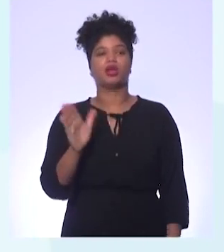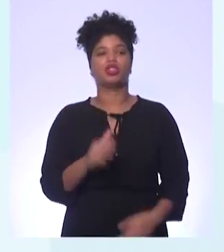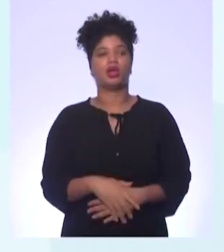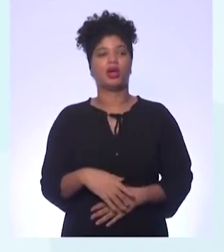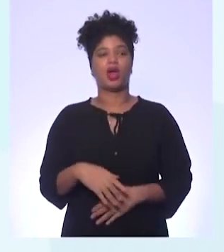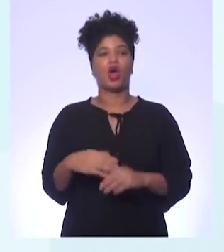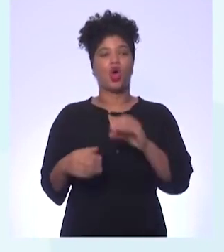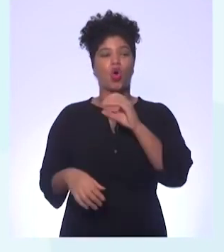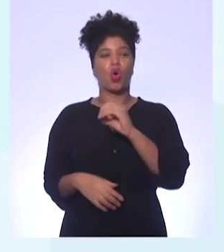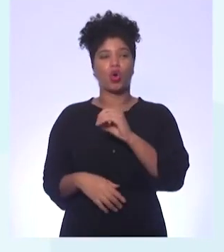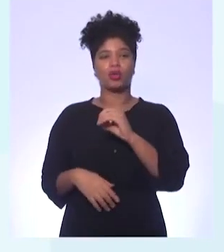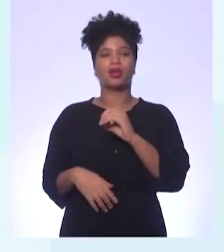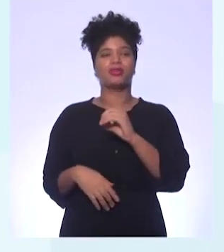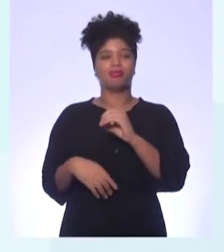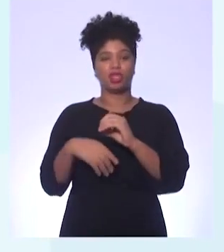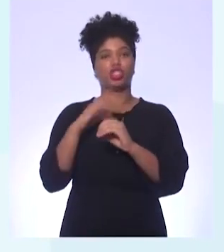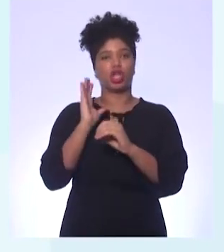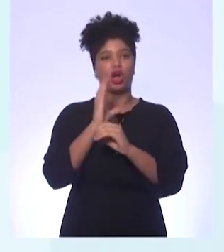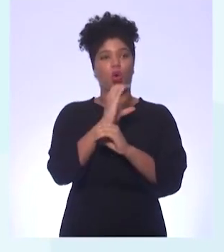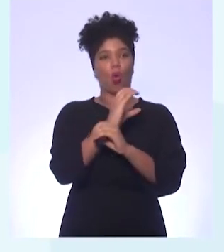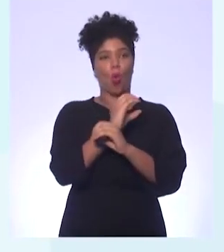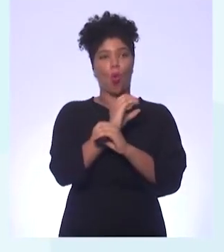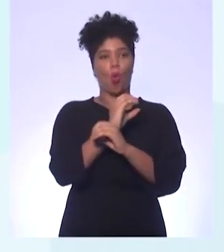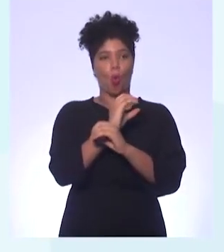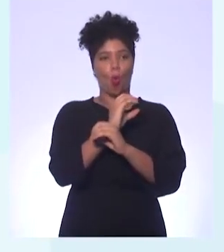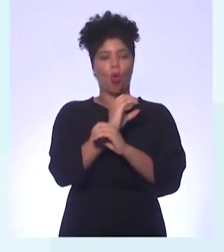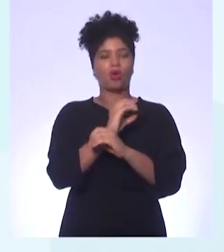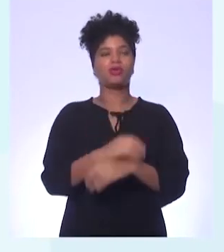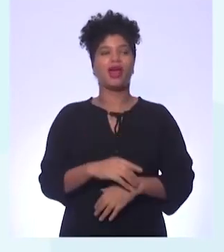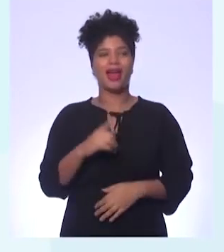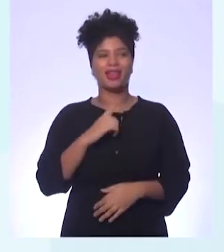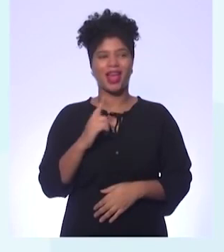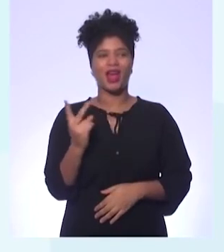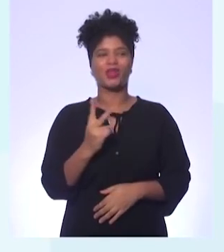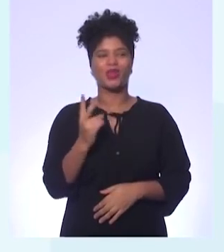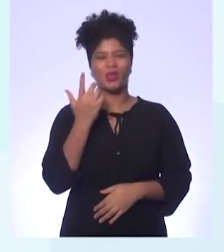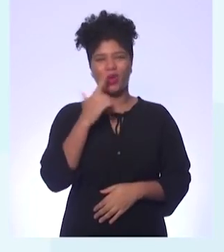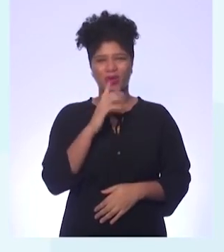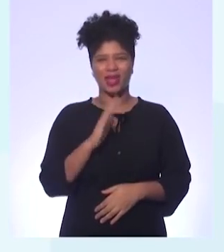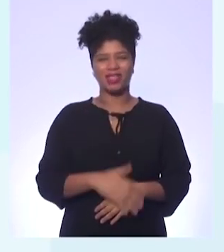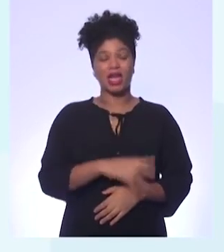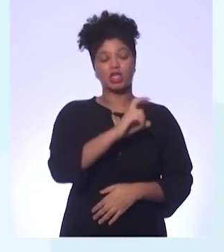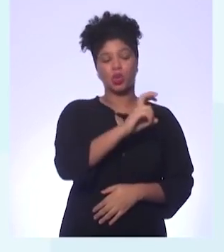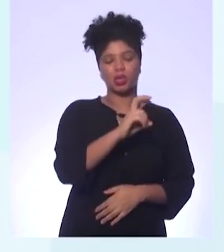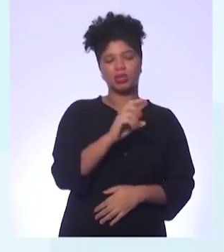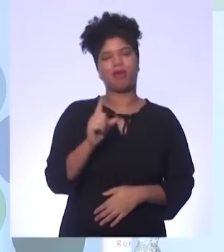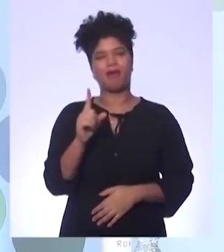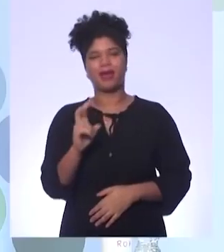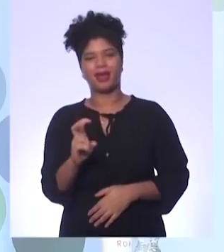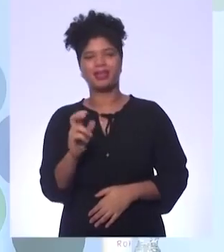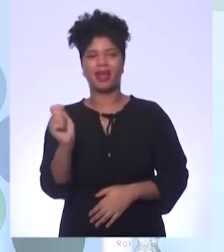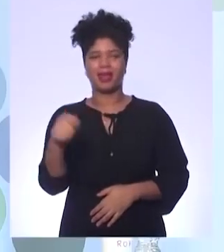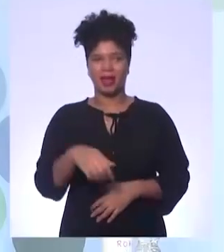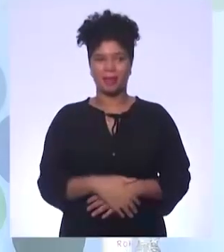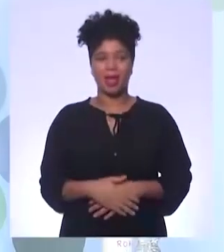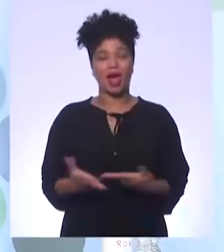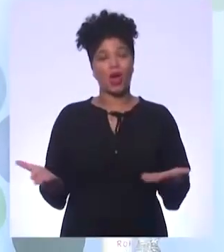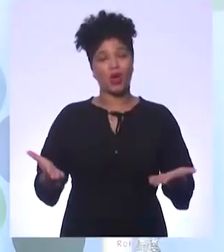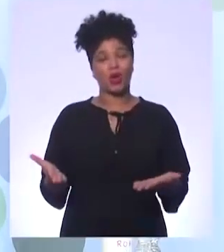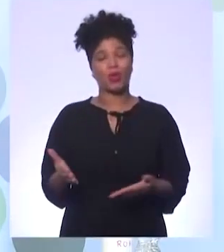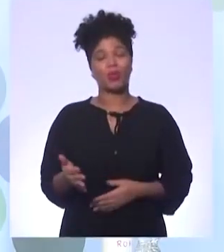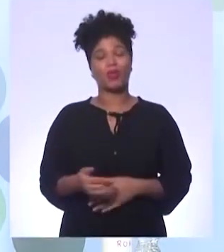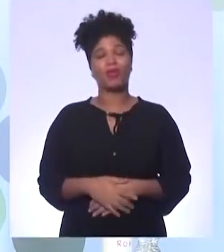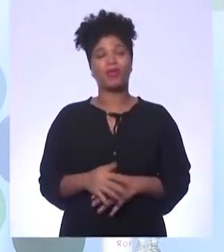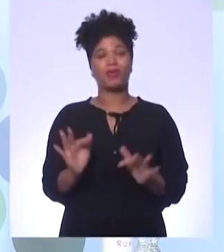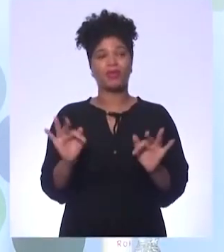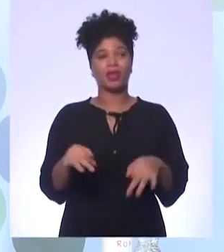roda menor. Então, a gente tinha da roda maior que tinha o raio 55 e agora da roda menor que tem o raio 15. Tudo bem? Para concluir o exercício,